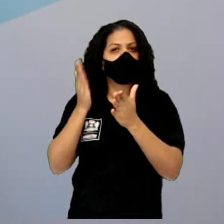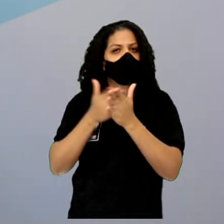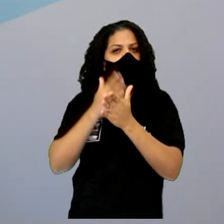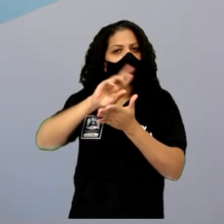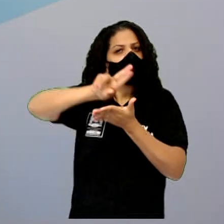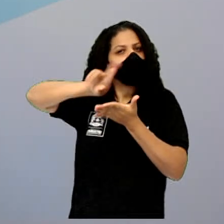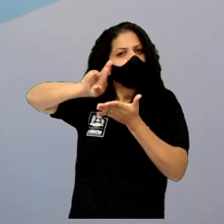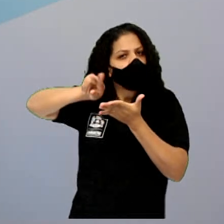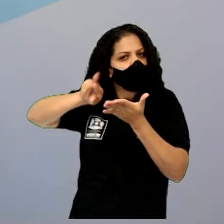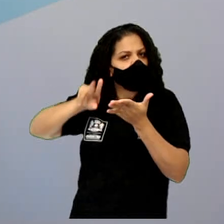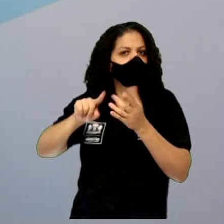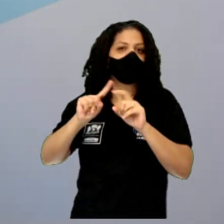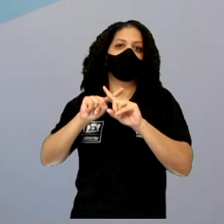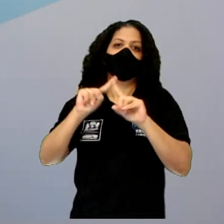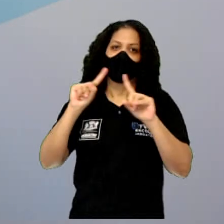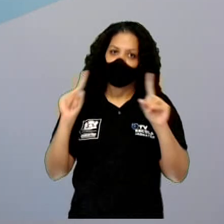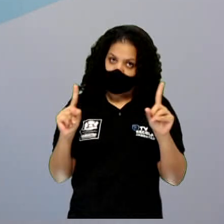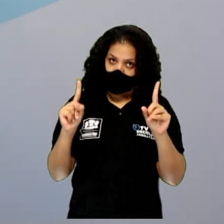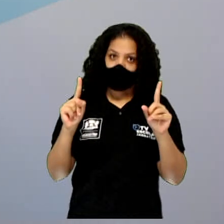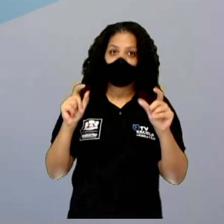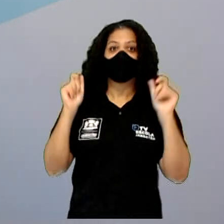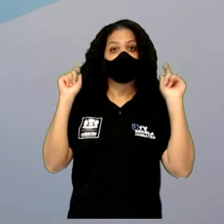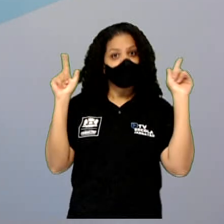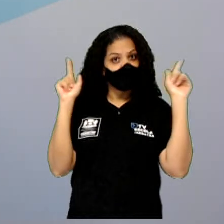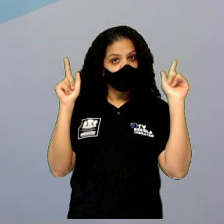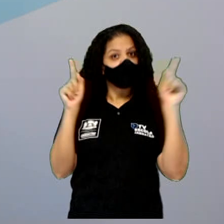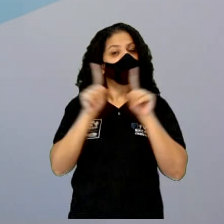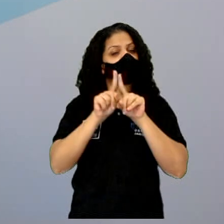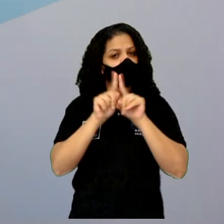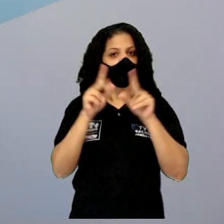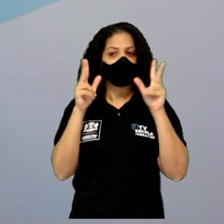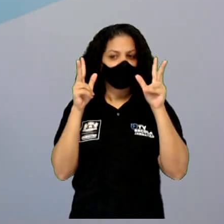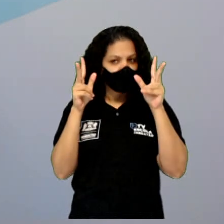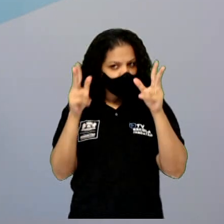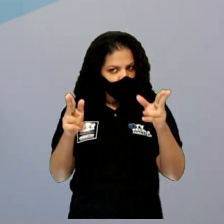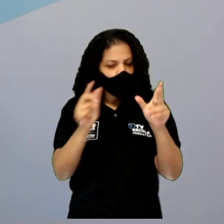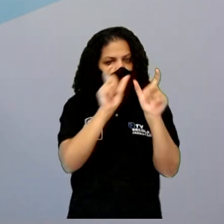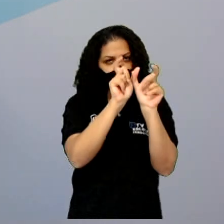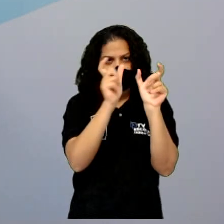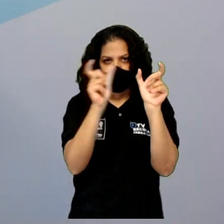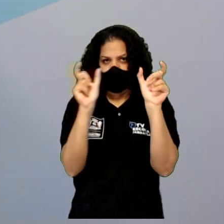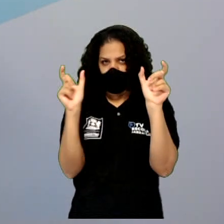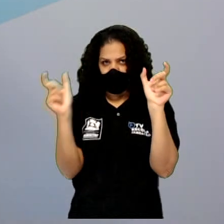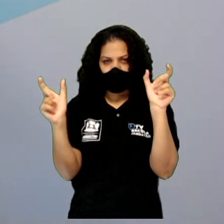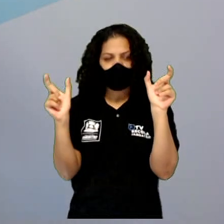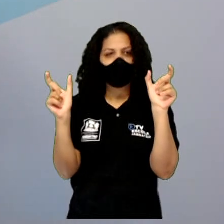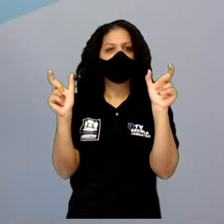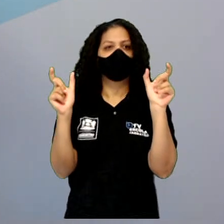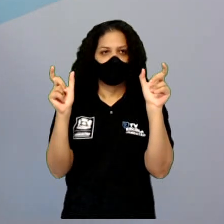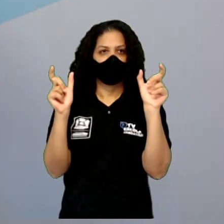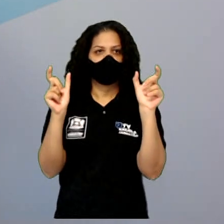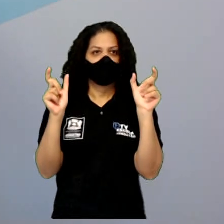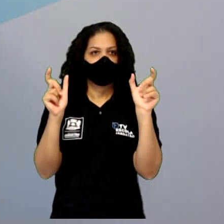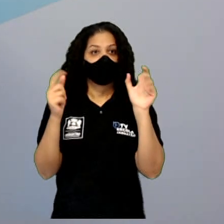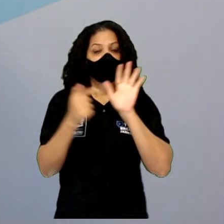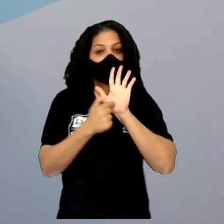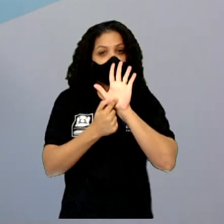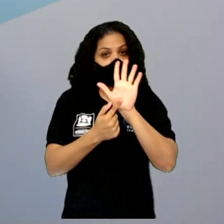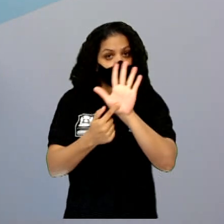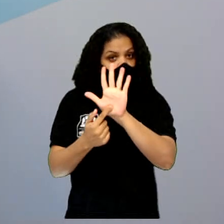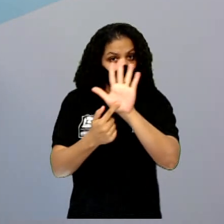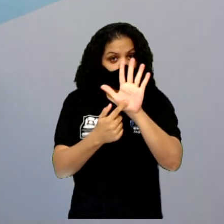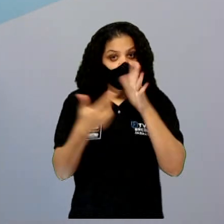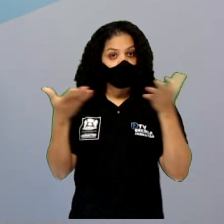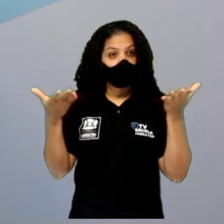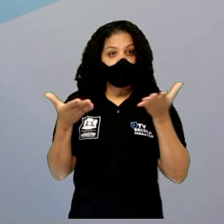divertida quanto. É um gênero muito interessante da gente estudar. Aqui eu trouxe alguns sinais de pontuação.